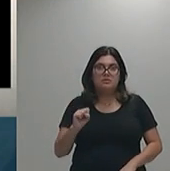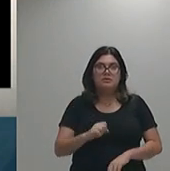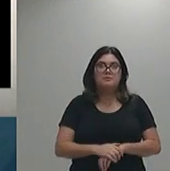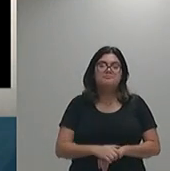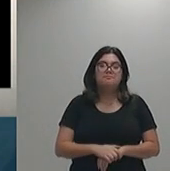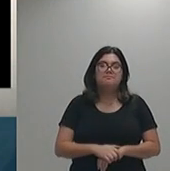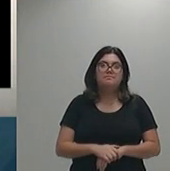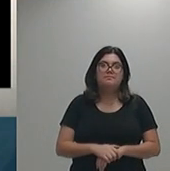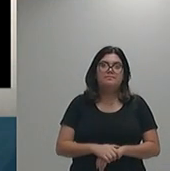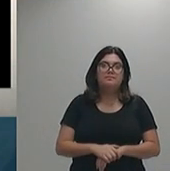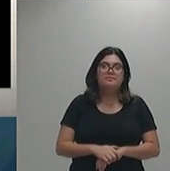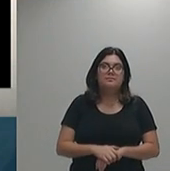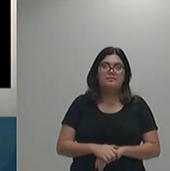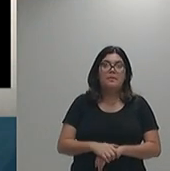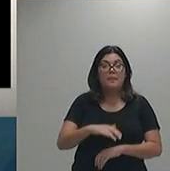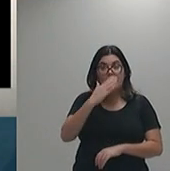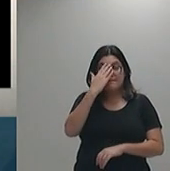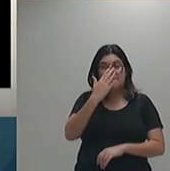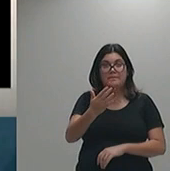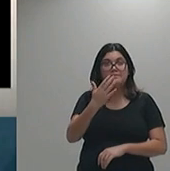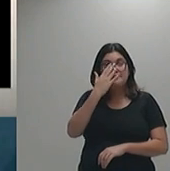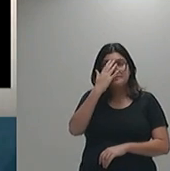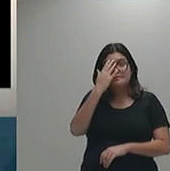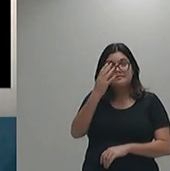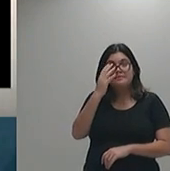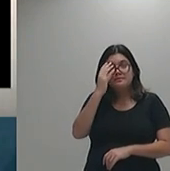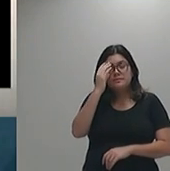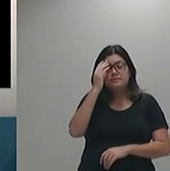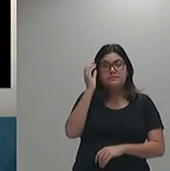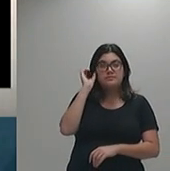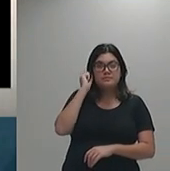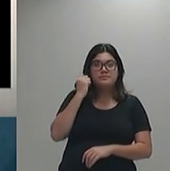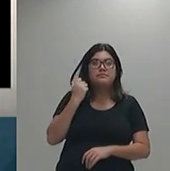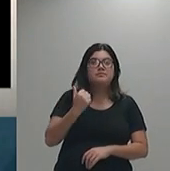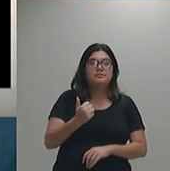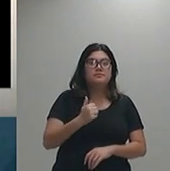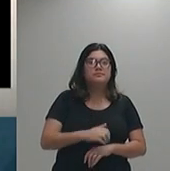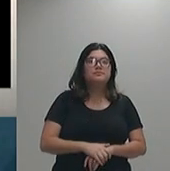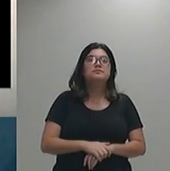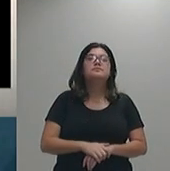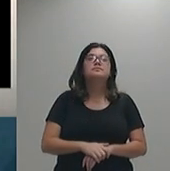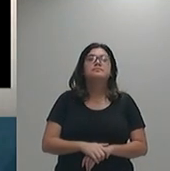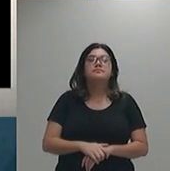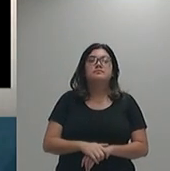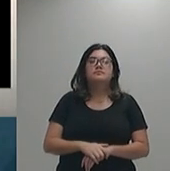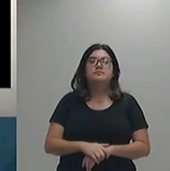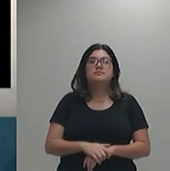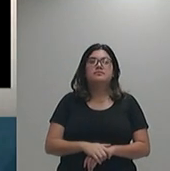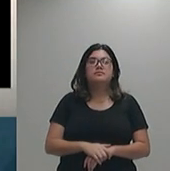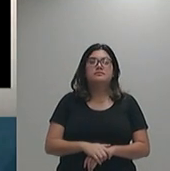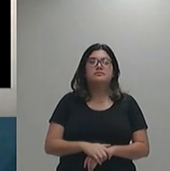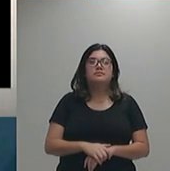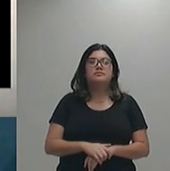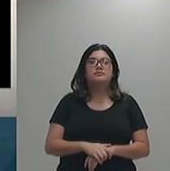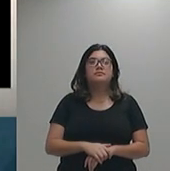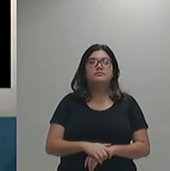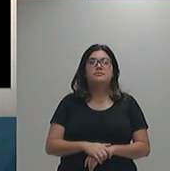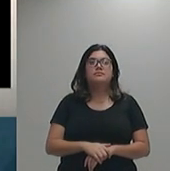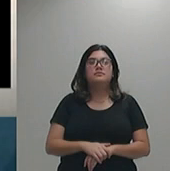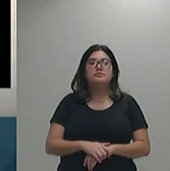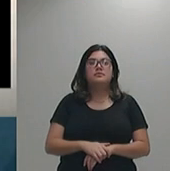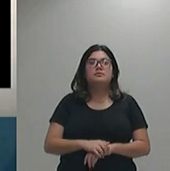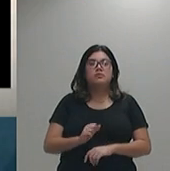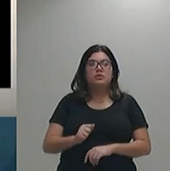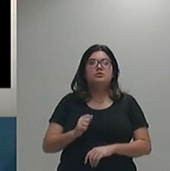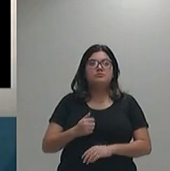muito obrigado me ouvem bem lá bem pode prosseguir por